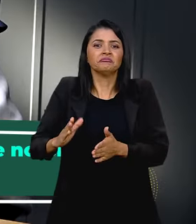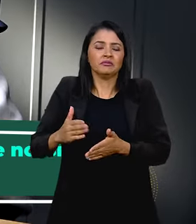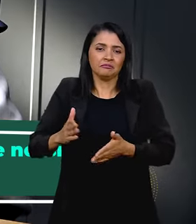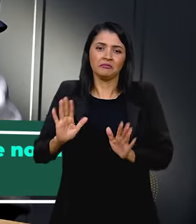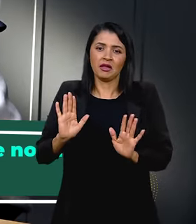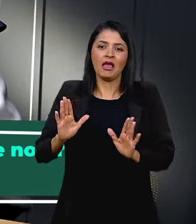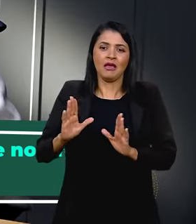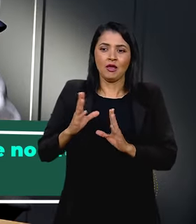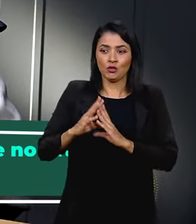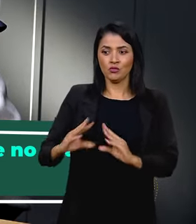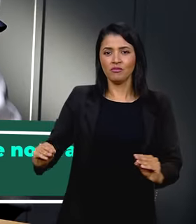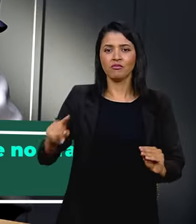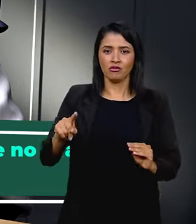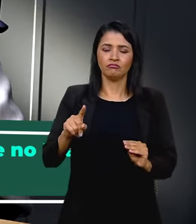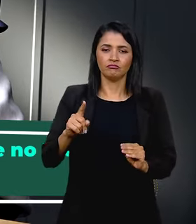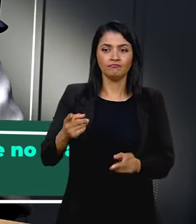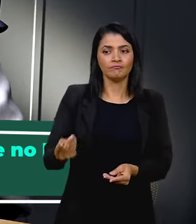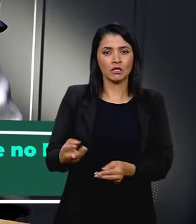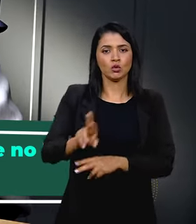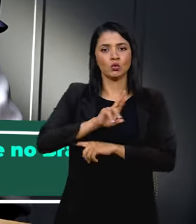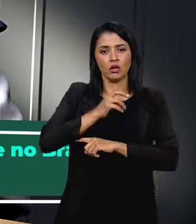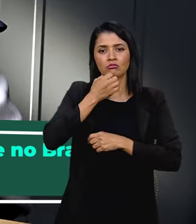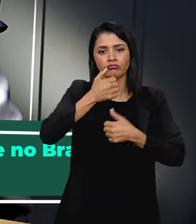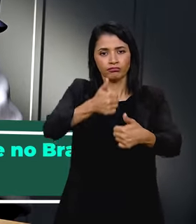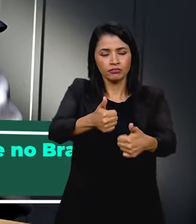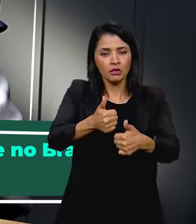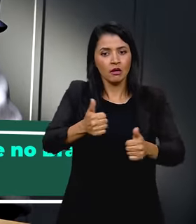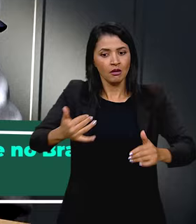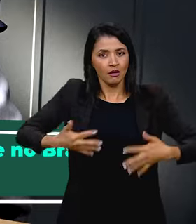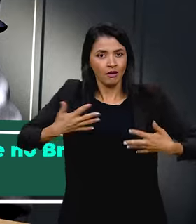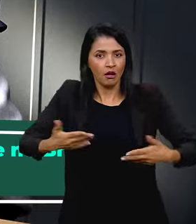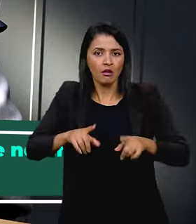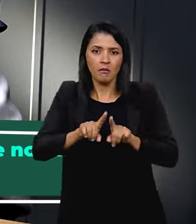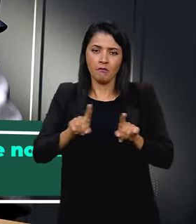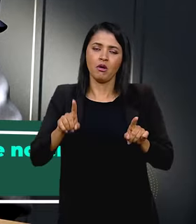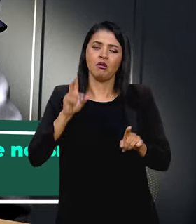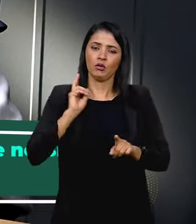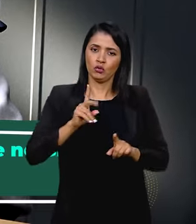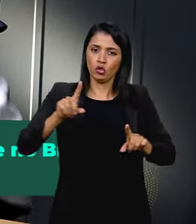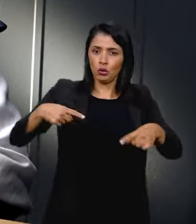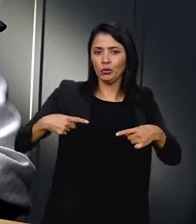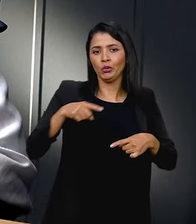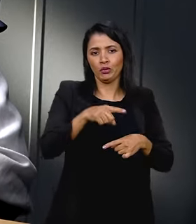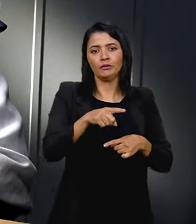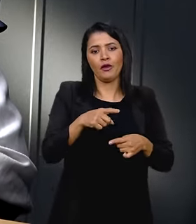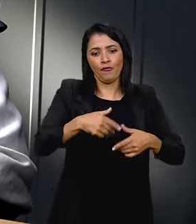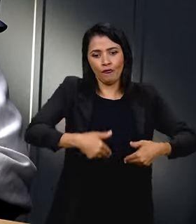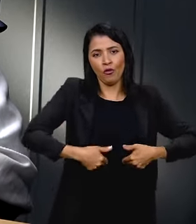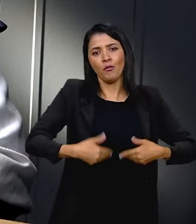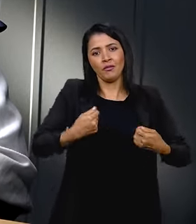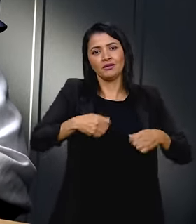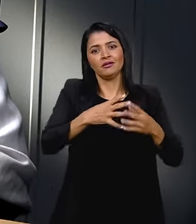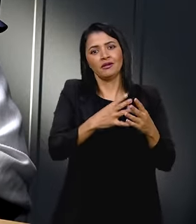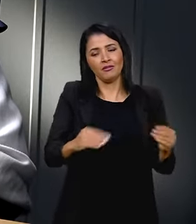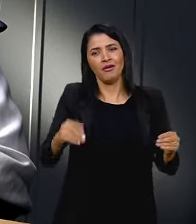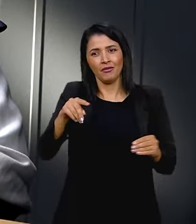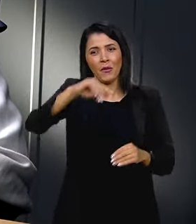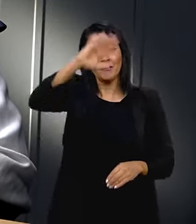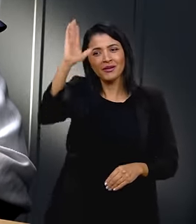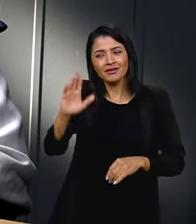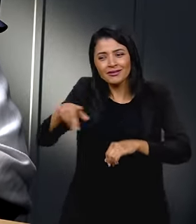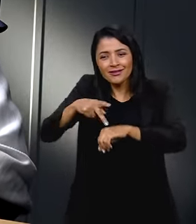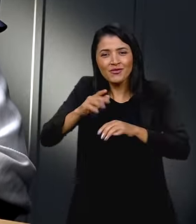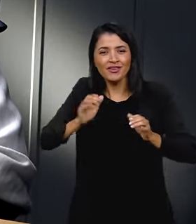realmente que nos anima né mas a gente entende que continua o desafio de que não haja mais fome nesse país que é tão rico e